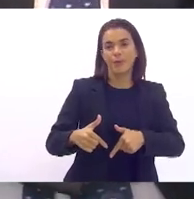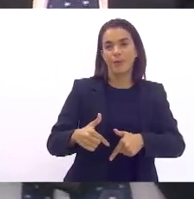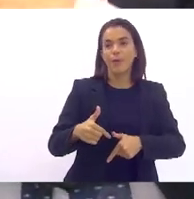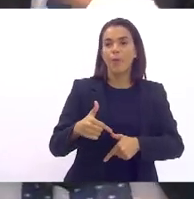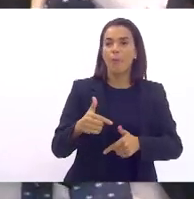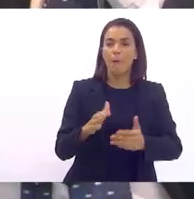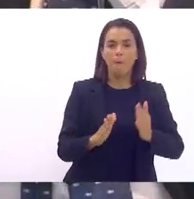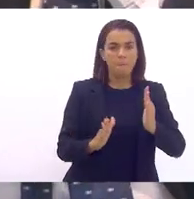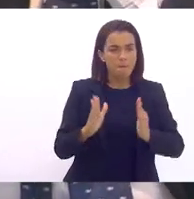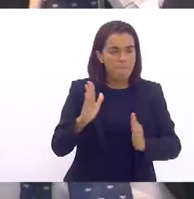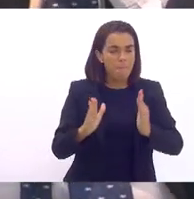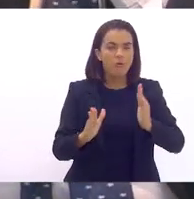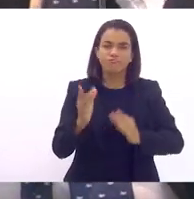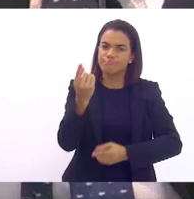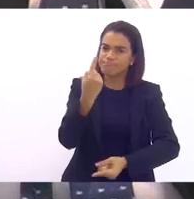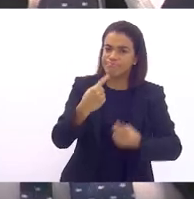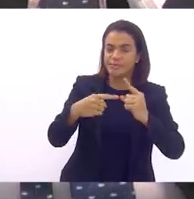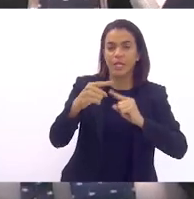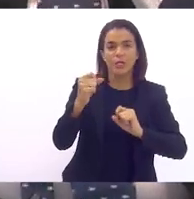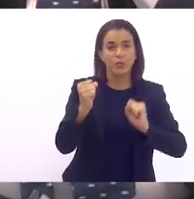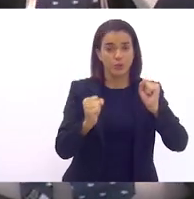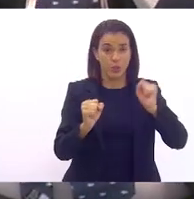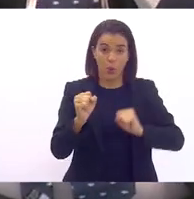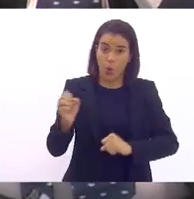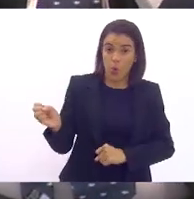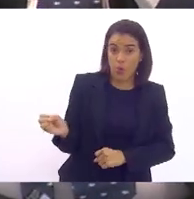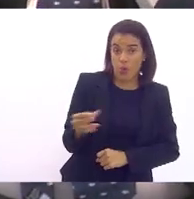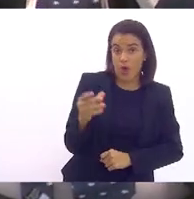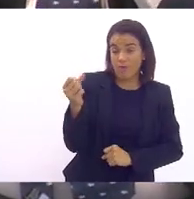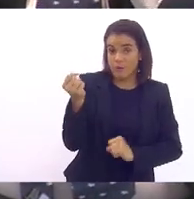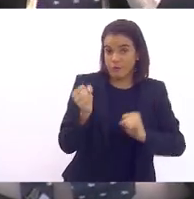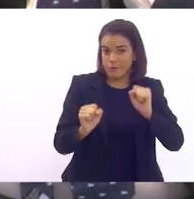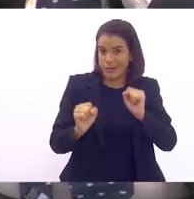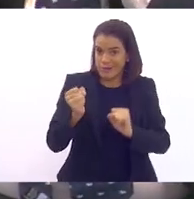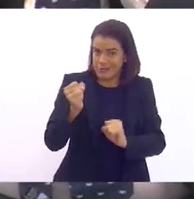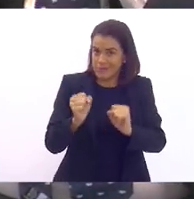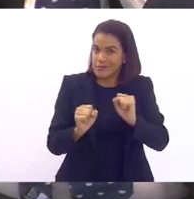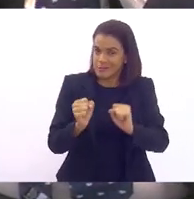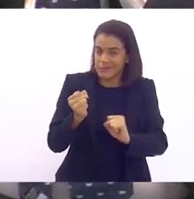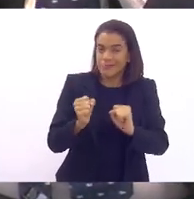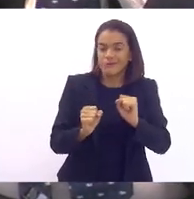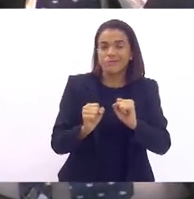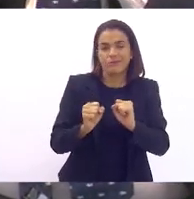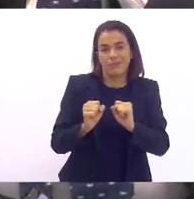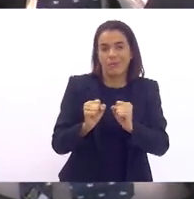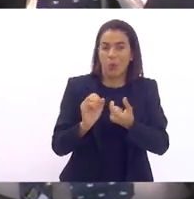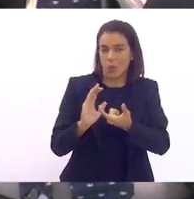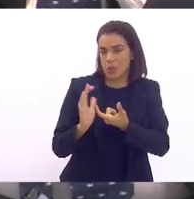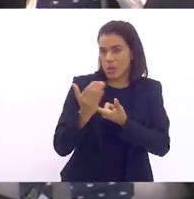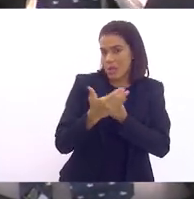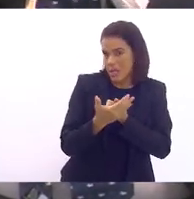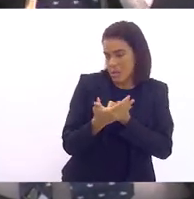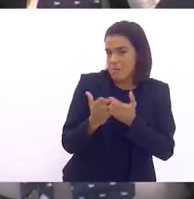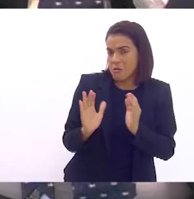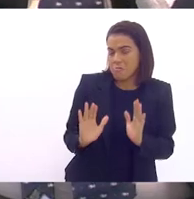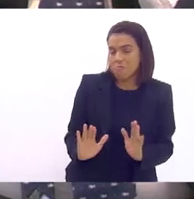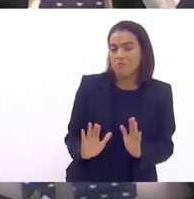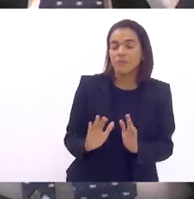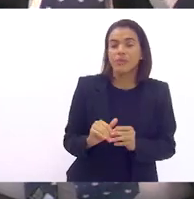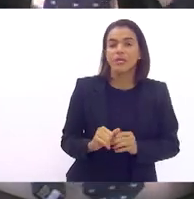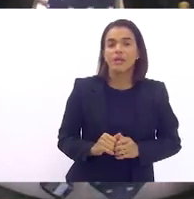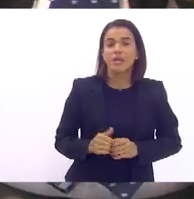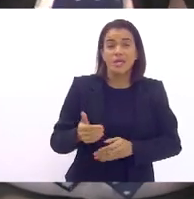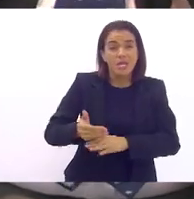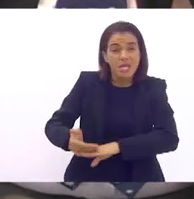reindustrialização ou Neo industrialização como quem sigo eh denominado E desde